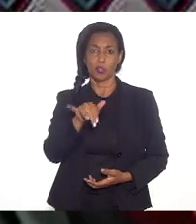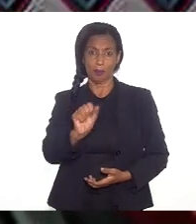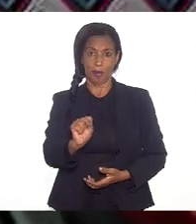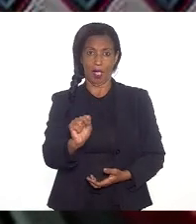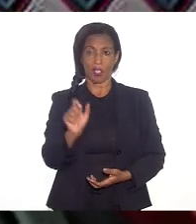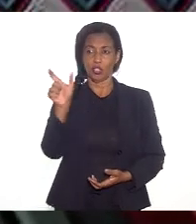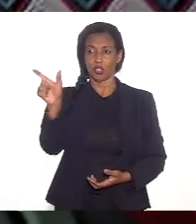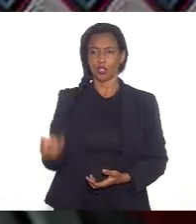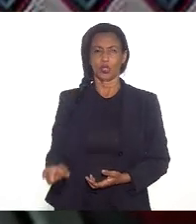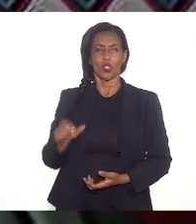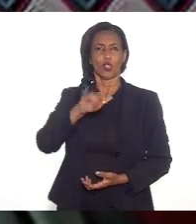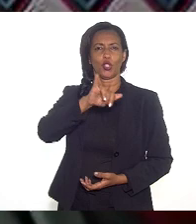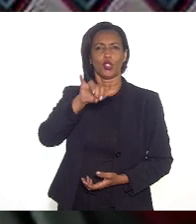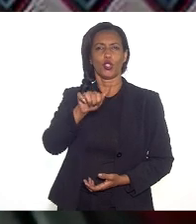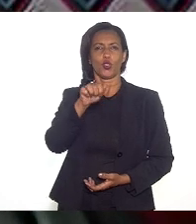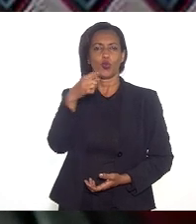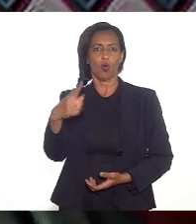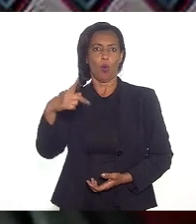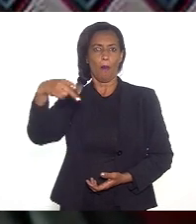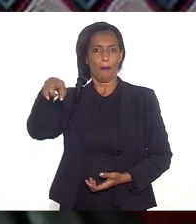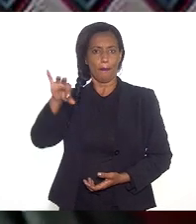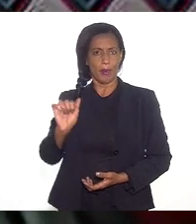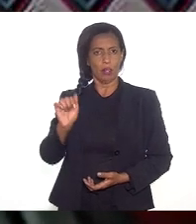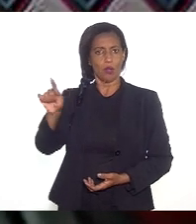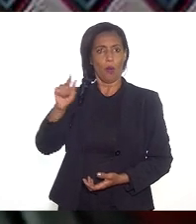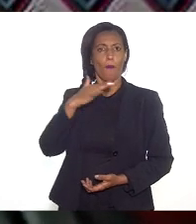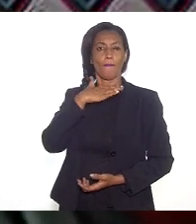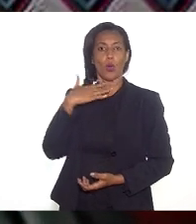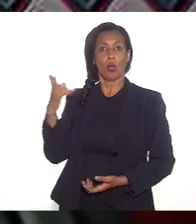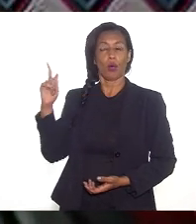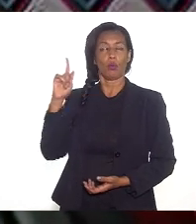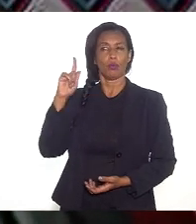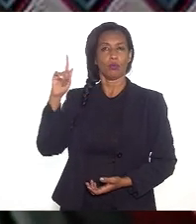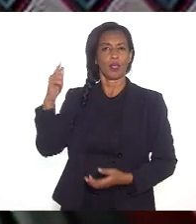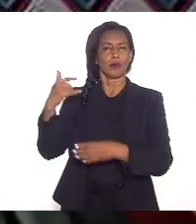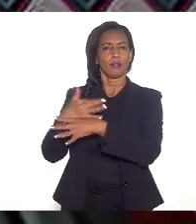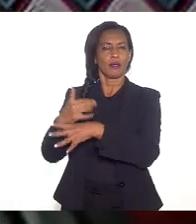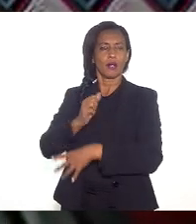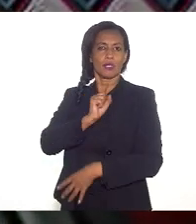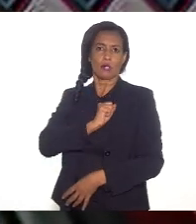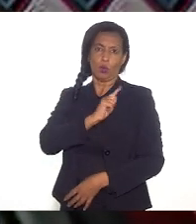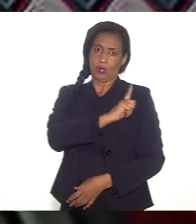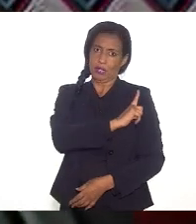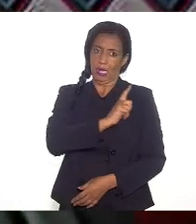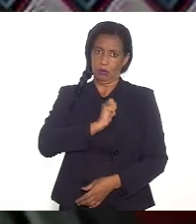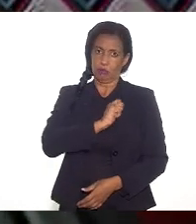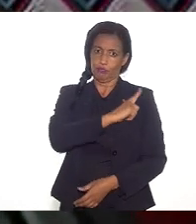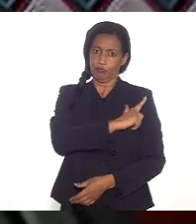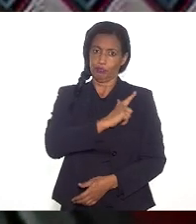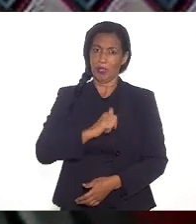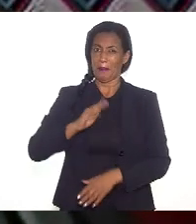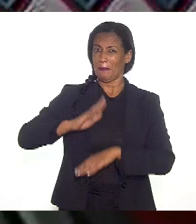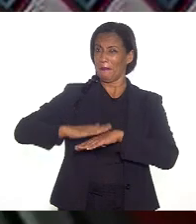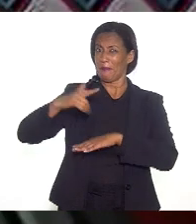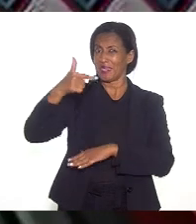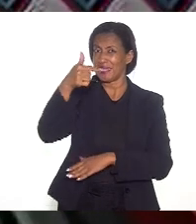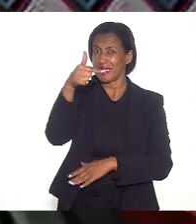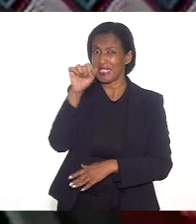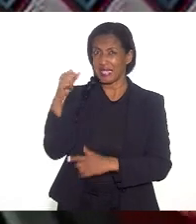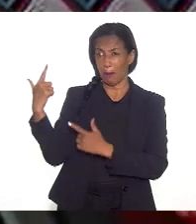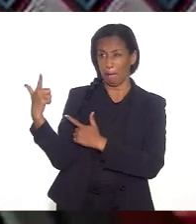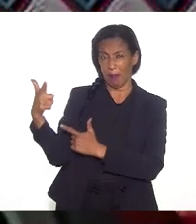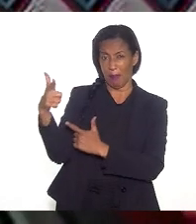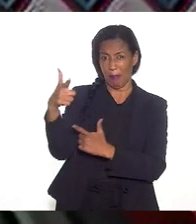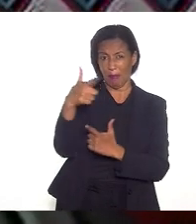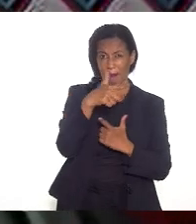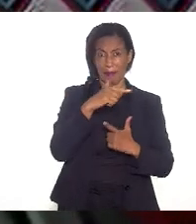né, jovem assassinado ali em São Gonçalo, né, no Salgueiro, com mais de 70 tiros quando